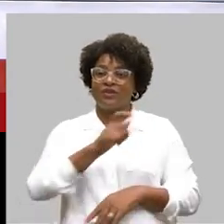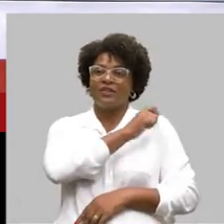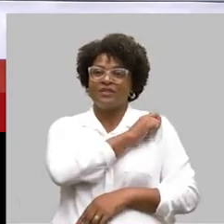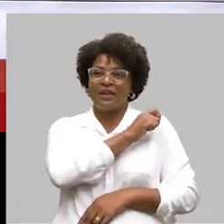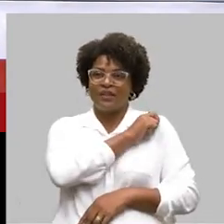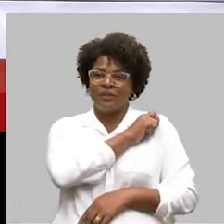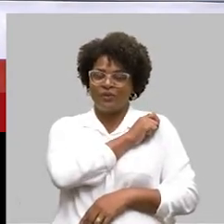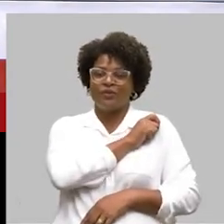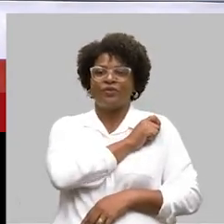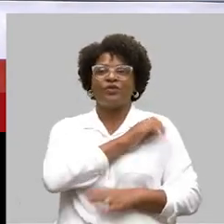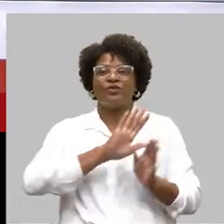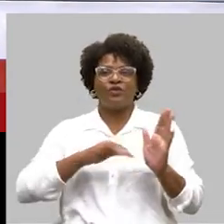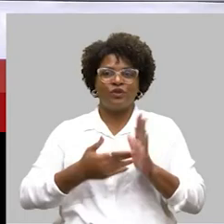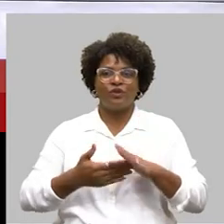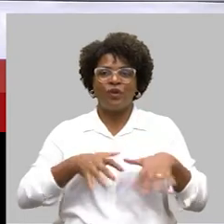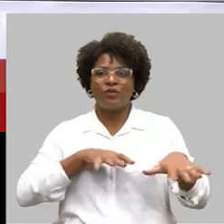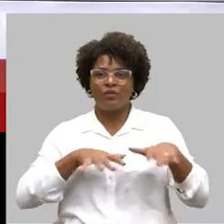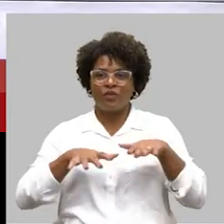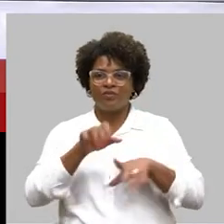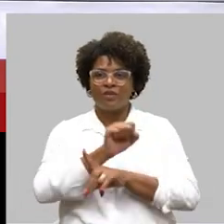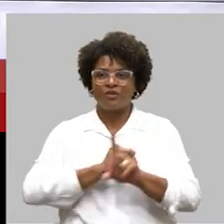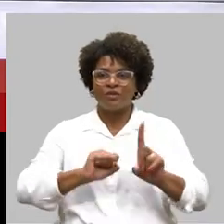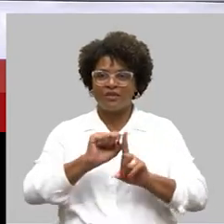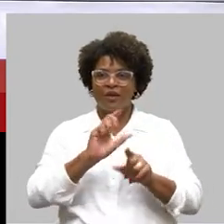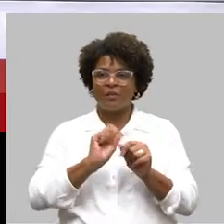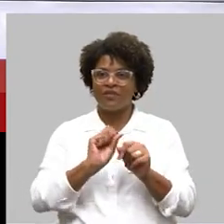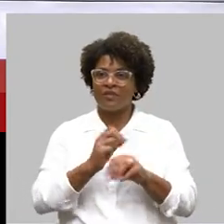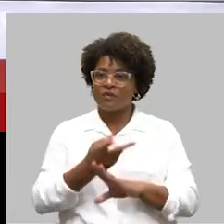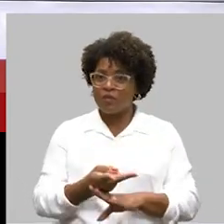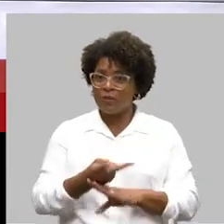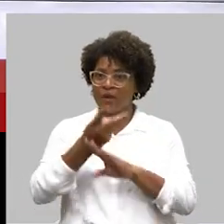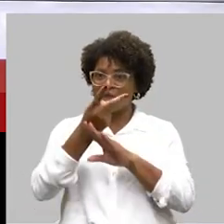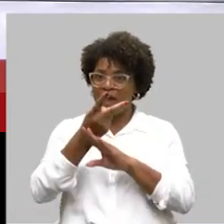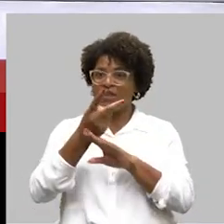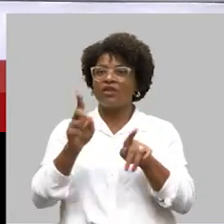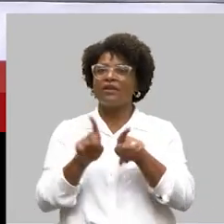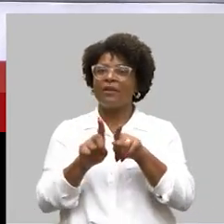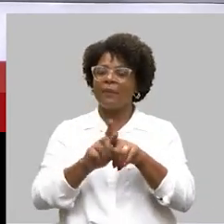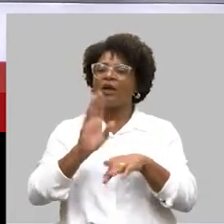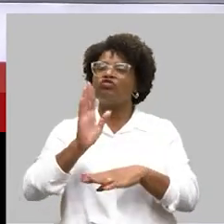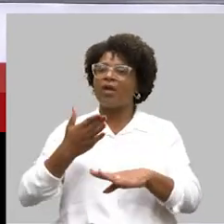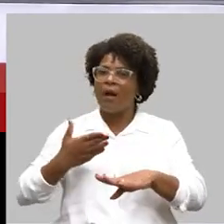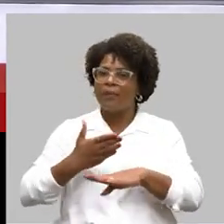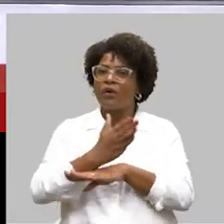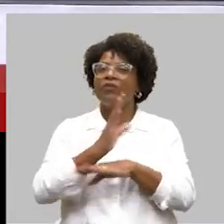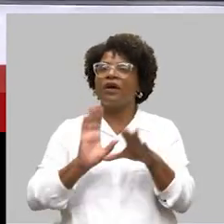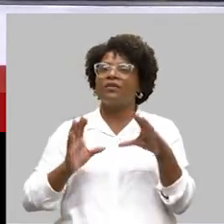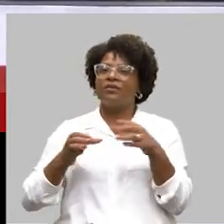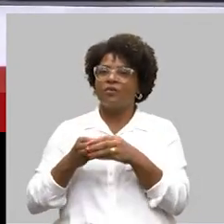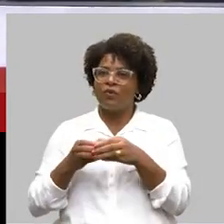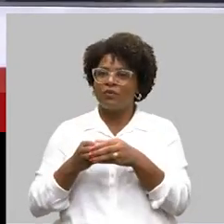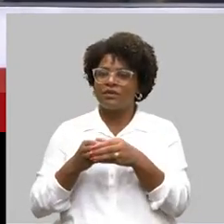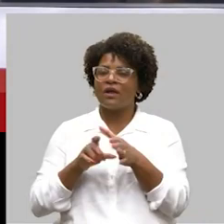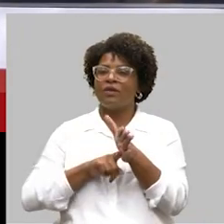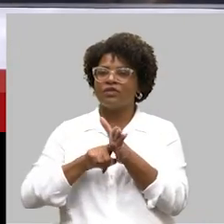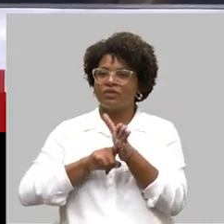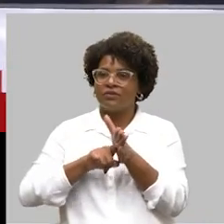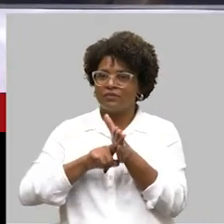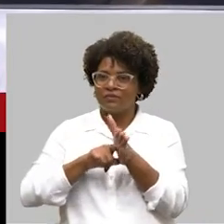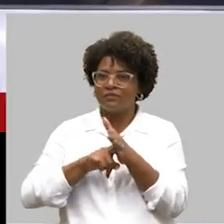sociais para fazer um uma homenagem já também aprovada na comissão de Educação Ciência e Tecnologia da